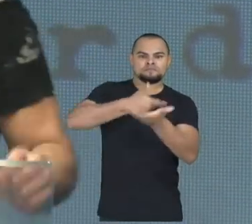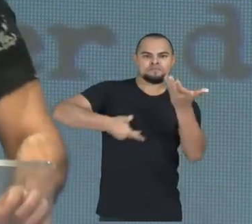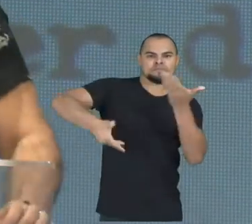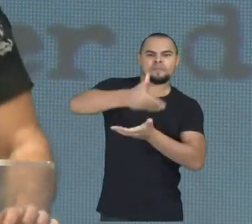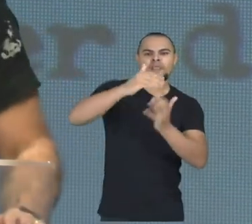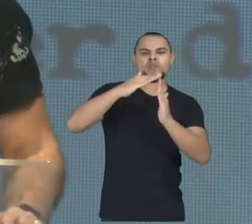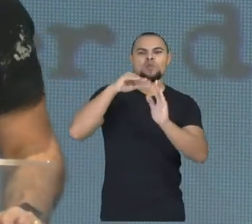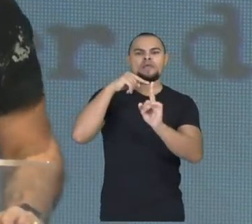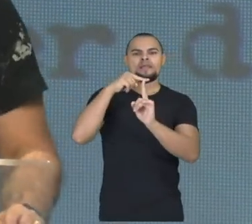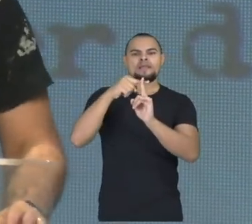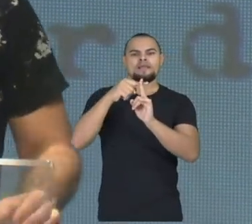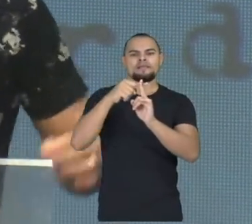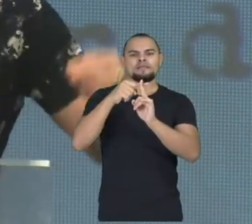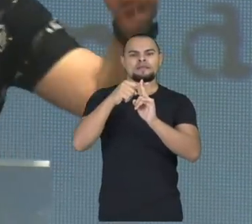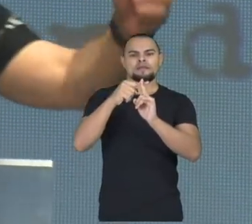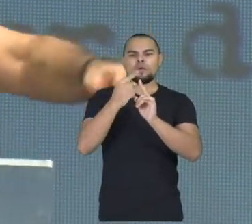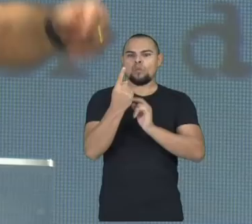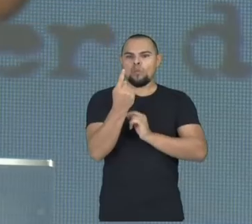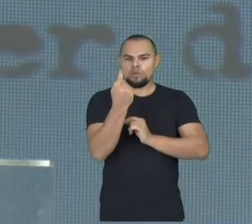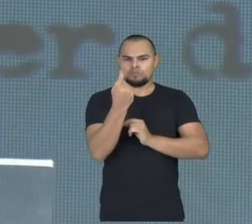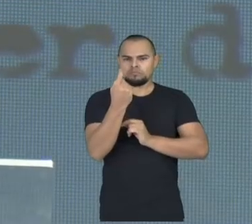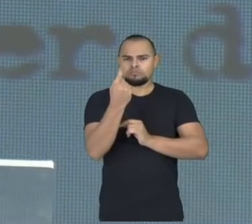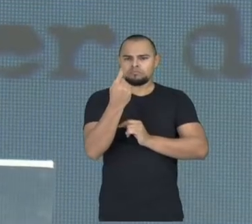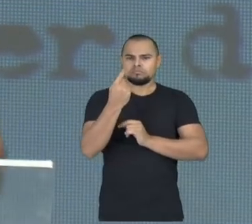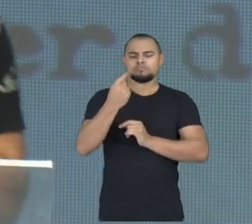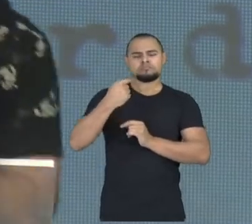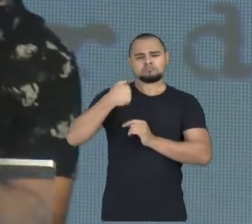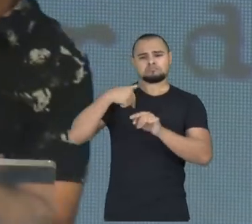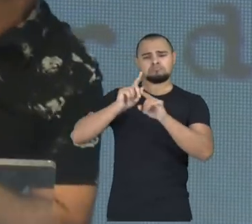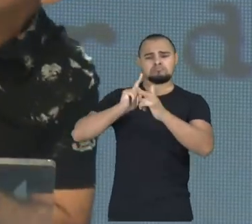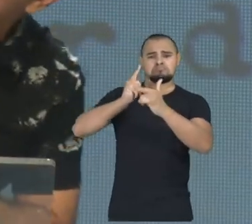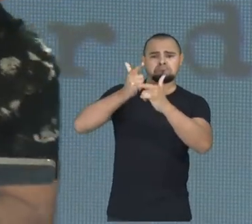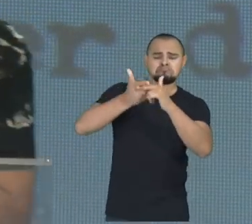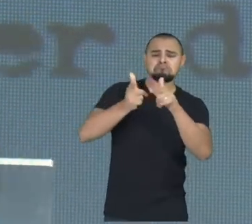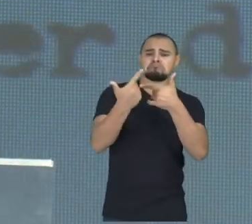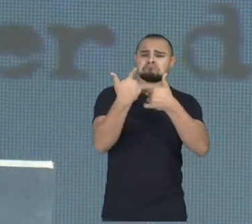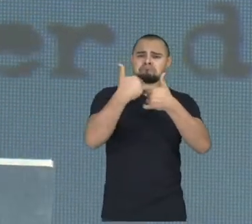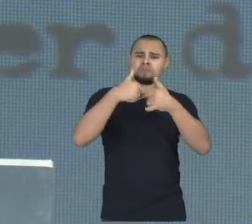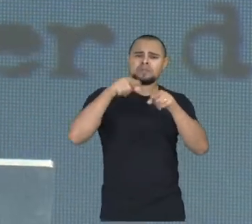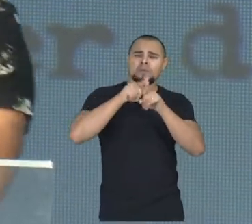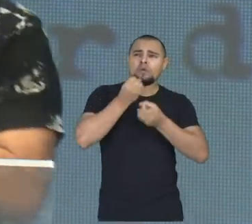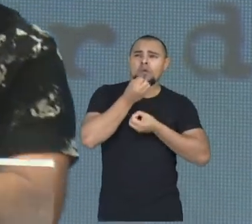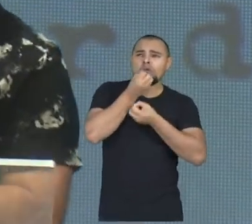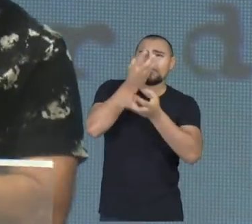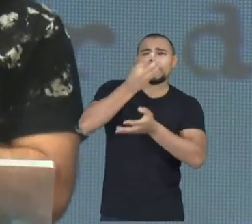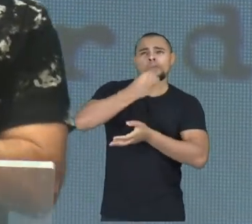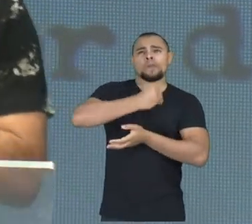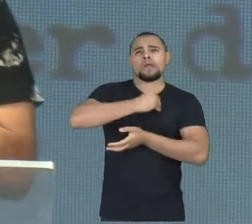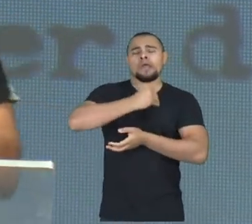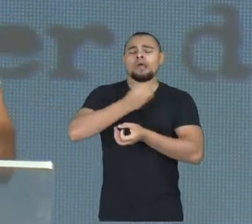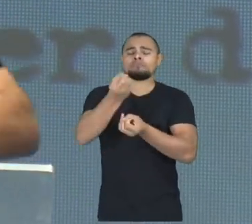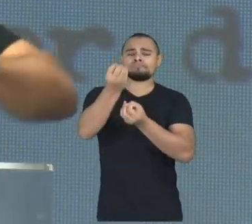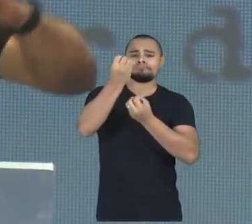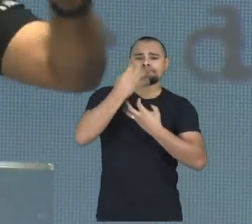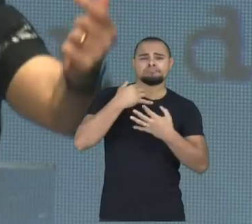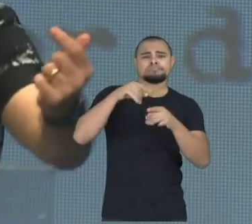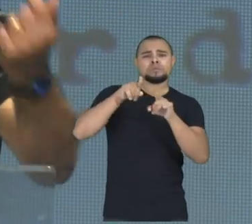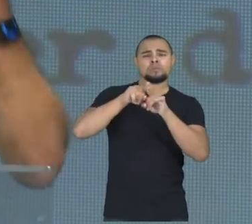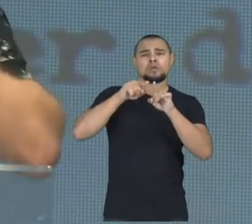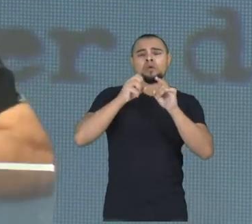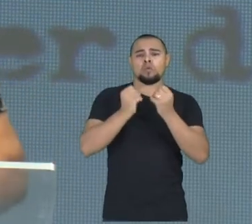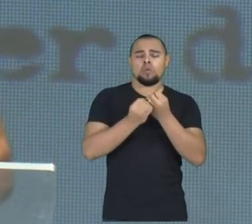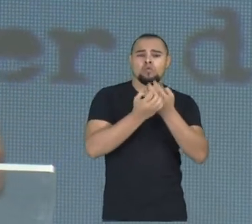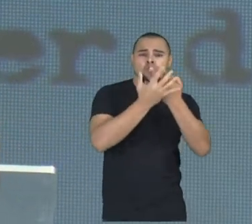local, onde eu exorto, sou exortado, onde eu confesso pecado, ouço confissão, onde eu perdoo e